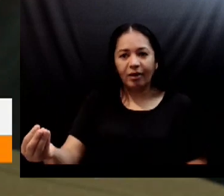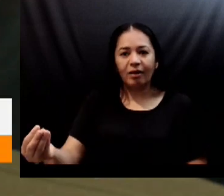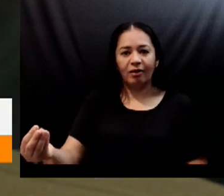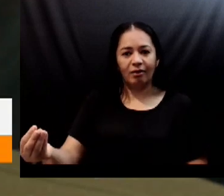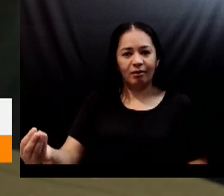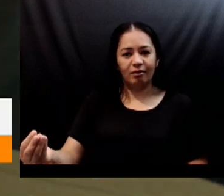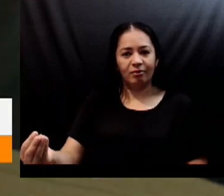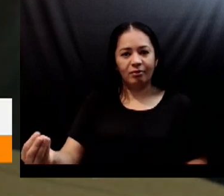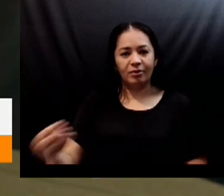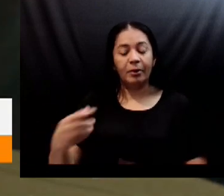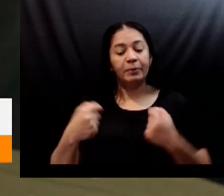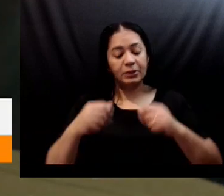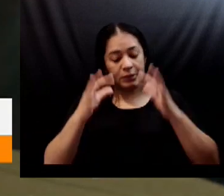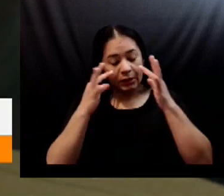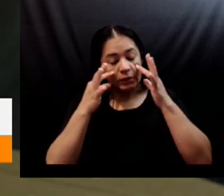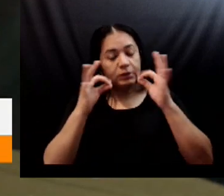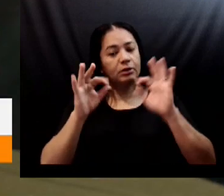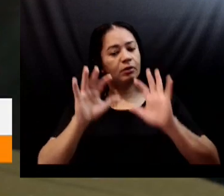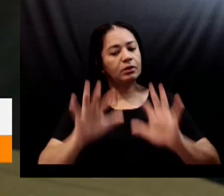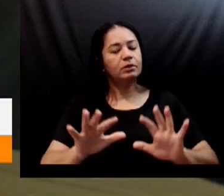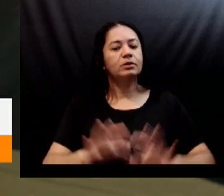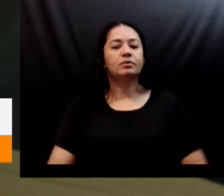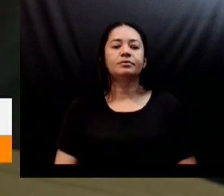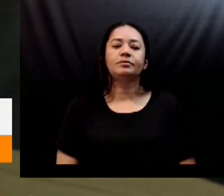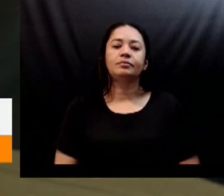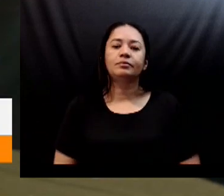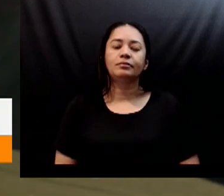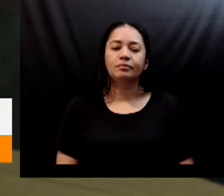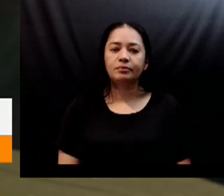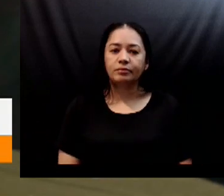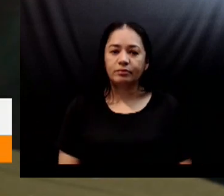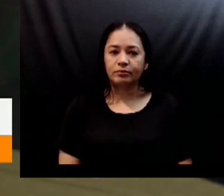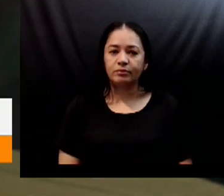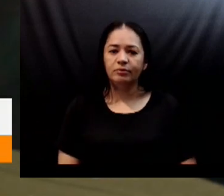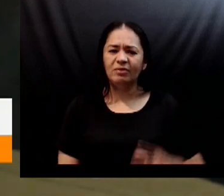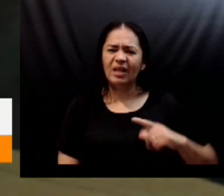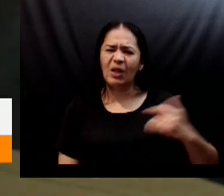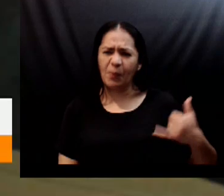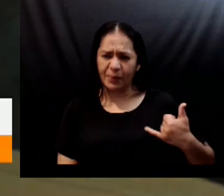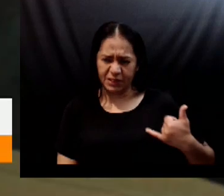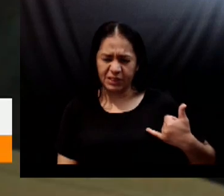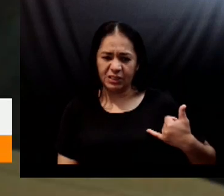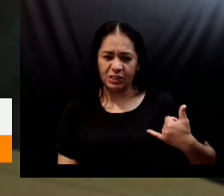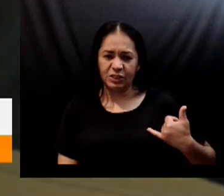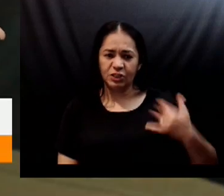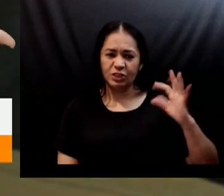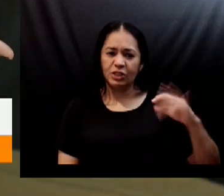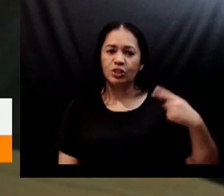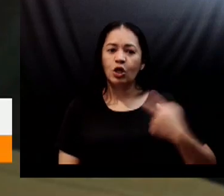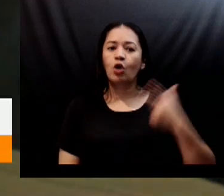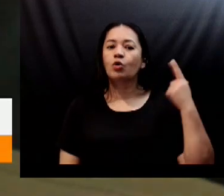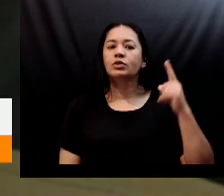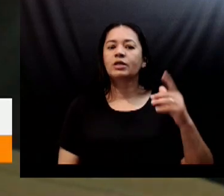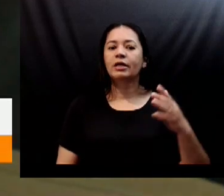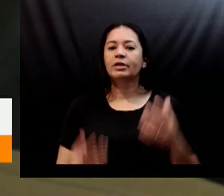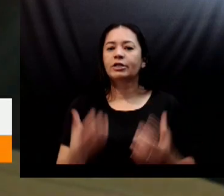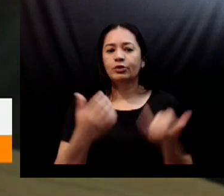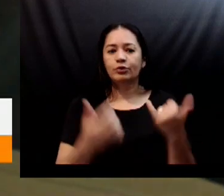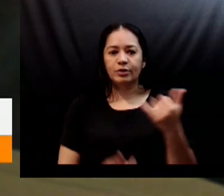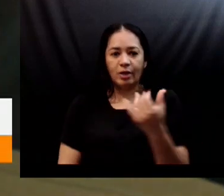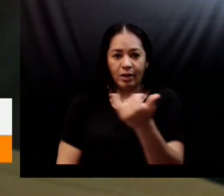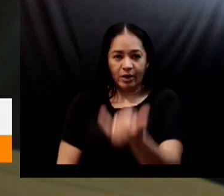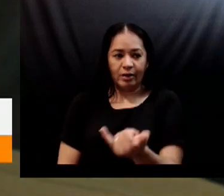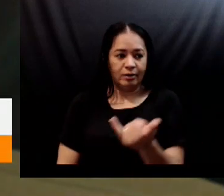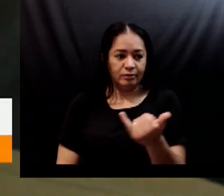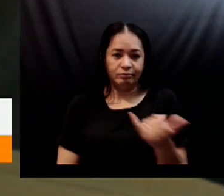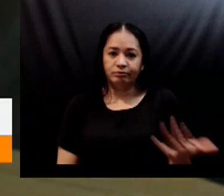se atentar a isso, né? Tem uma idade determinada que a gente possa inserir o celular, porque vai fazer o quê? É